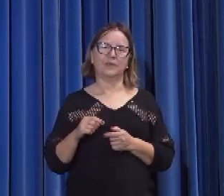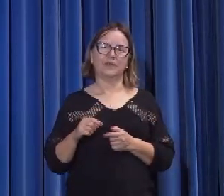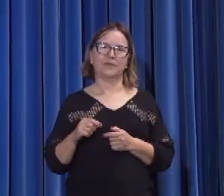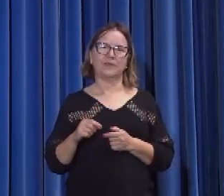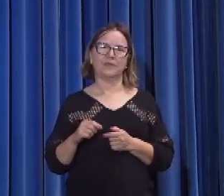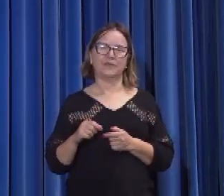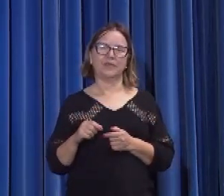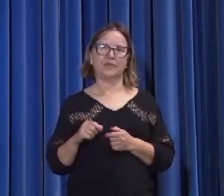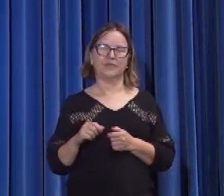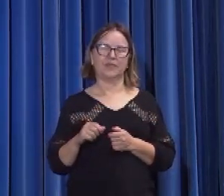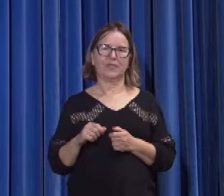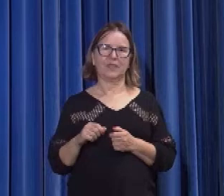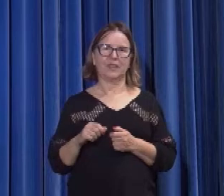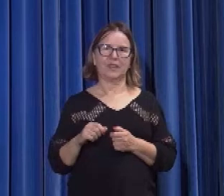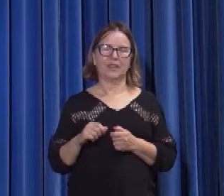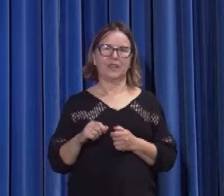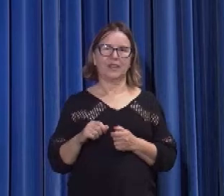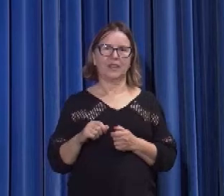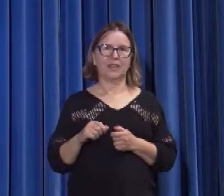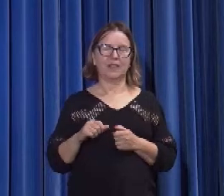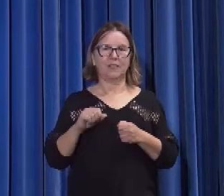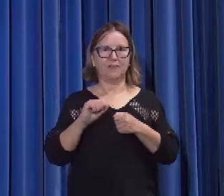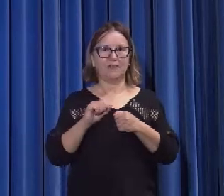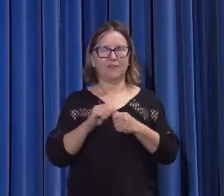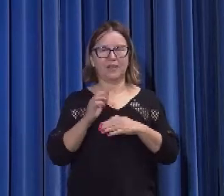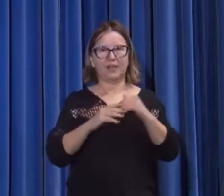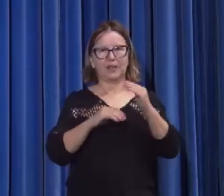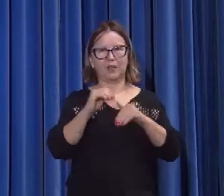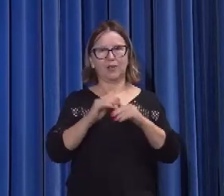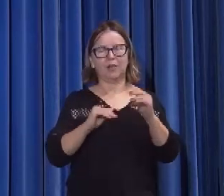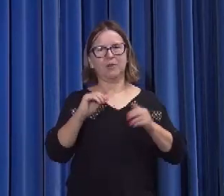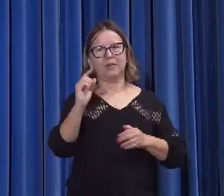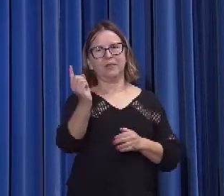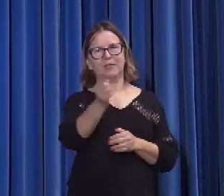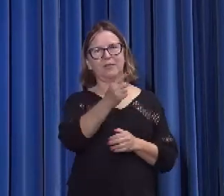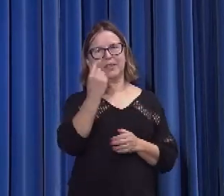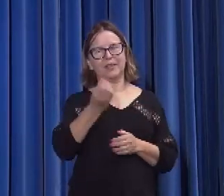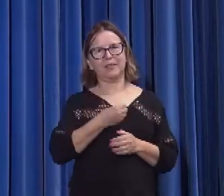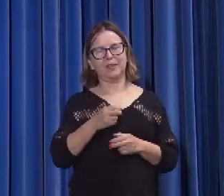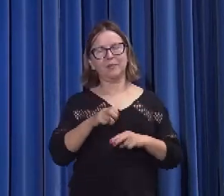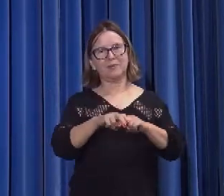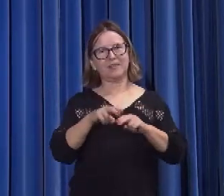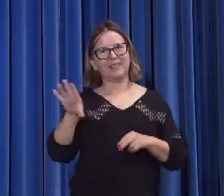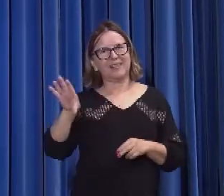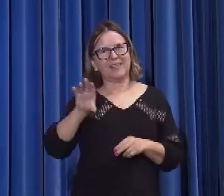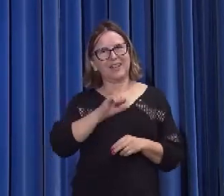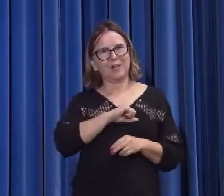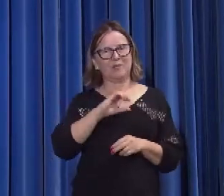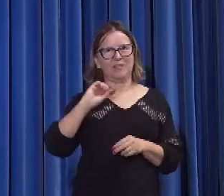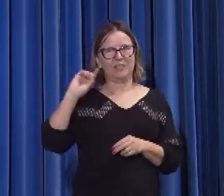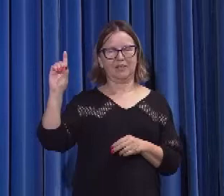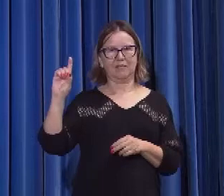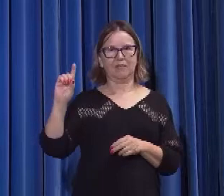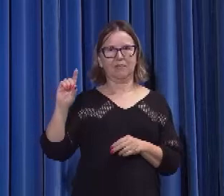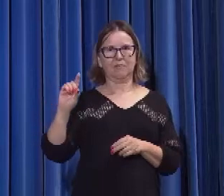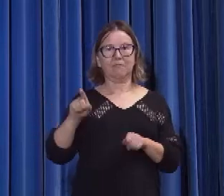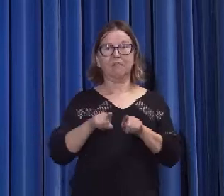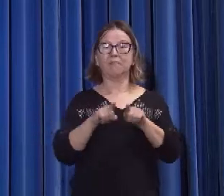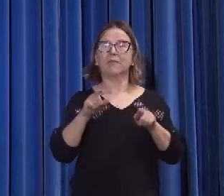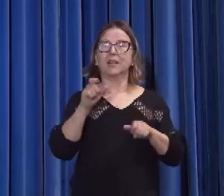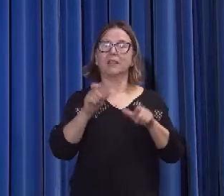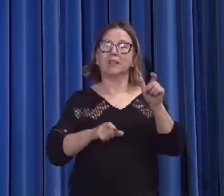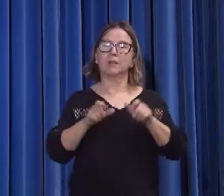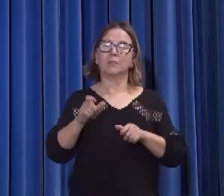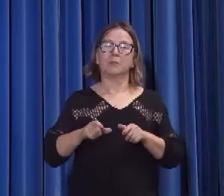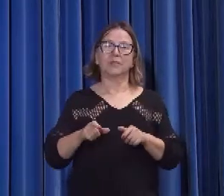do amor de Deus por nós. Então as pessoas têm dificuldade de compreender amor